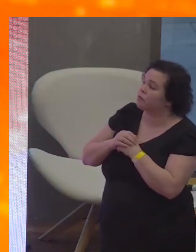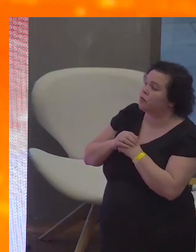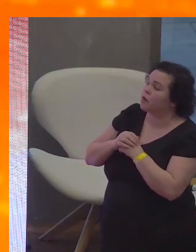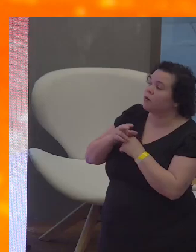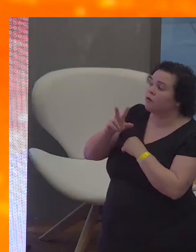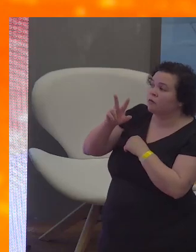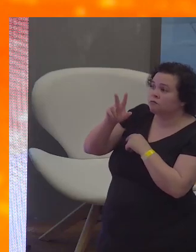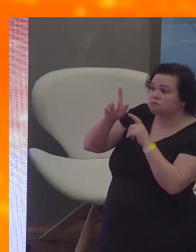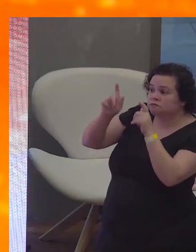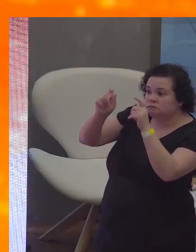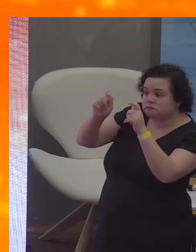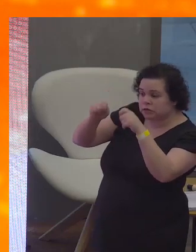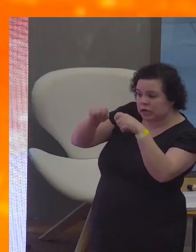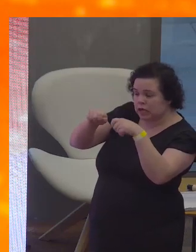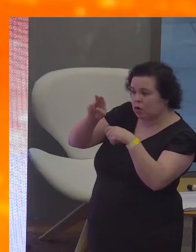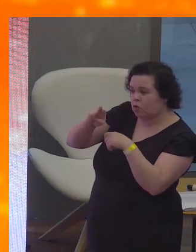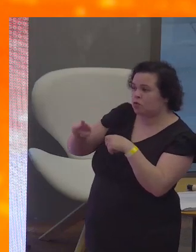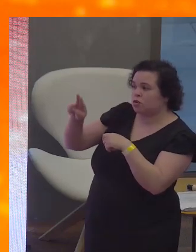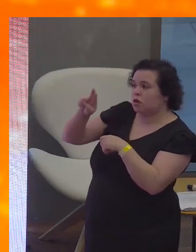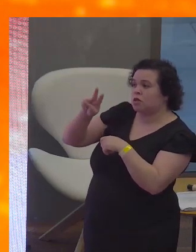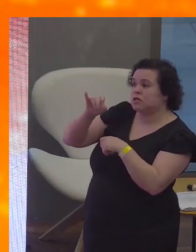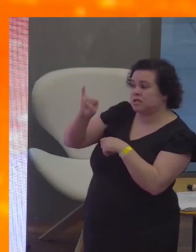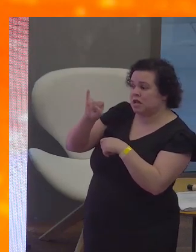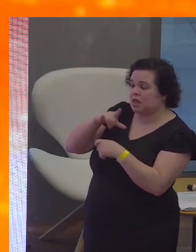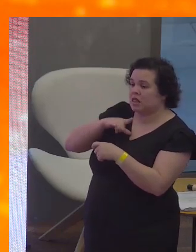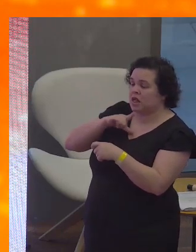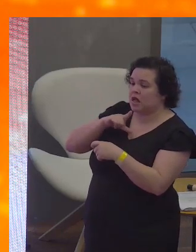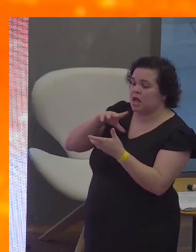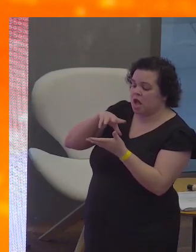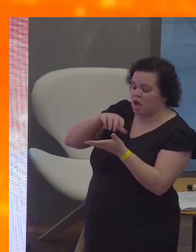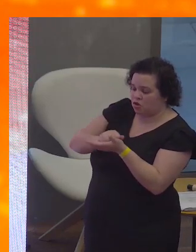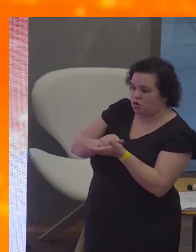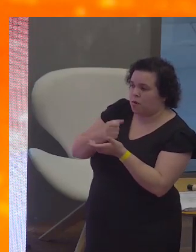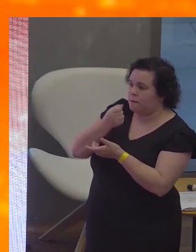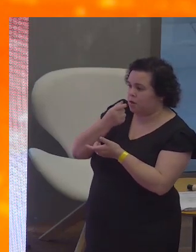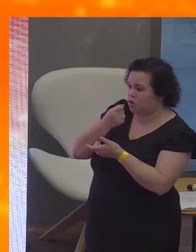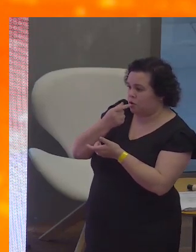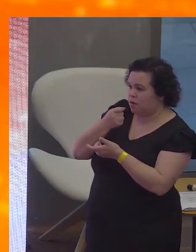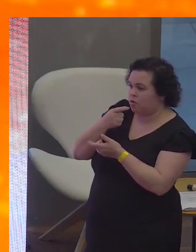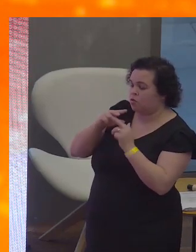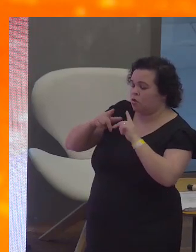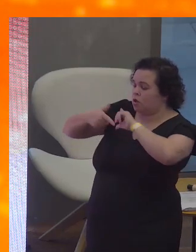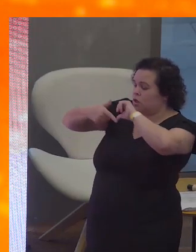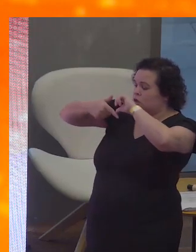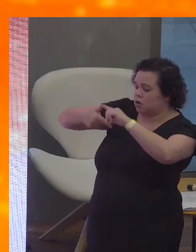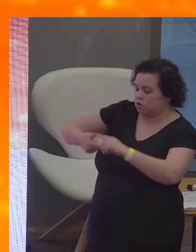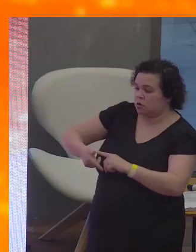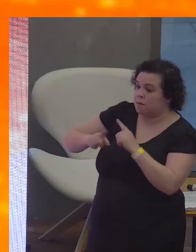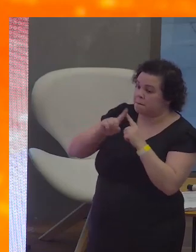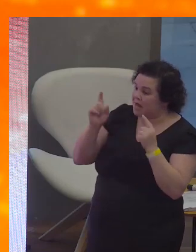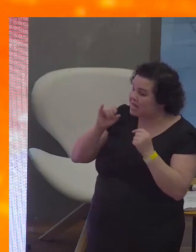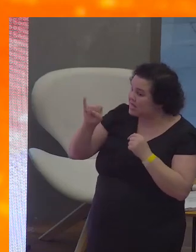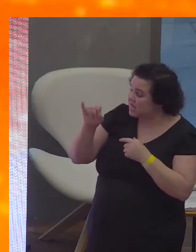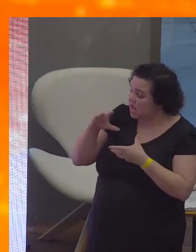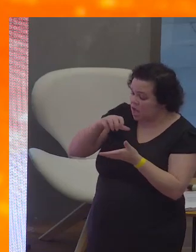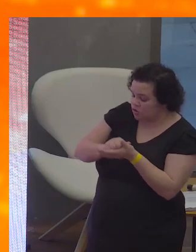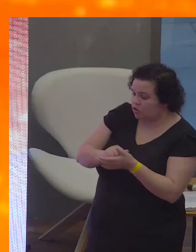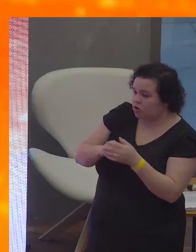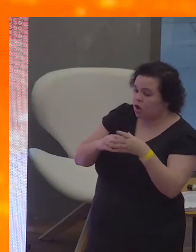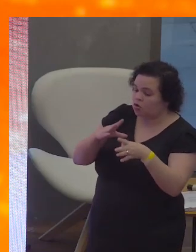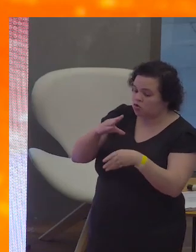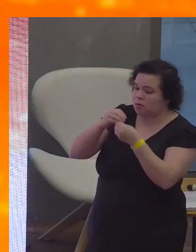essa indicação, se eu estiver registrando um medicamento fitoterápico tradicional. Mas, se eu estou registrando enquanto